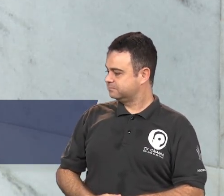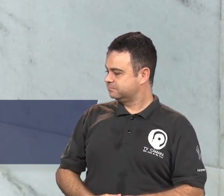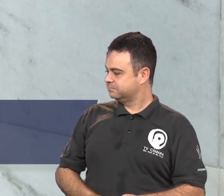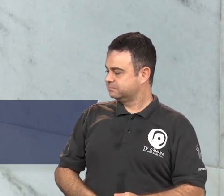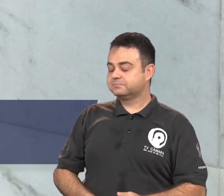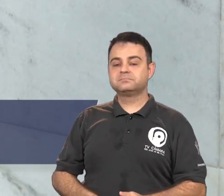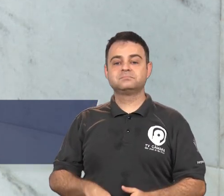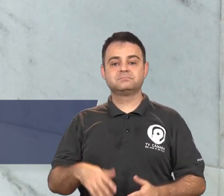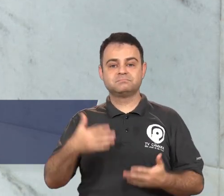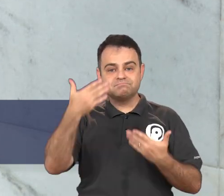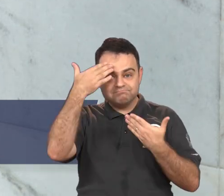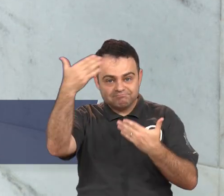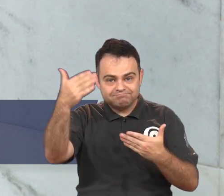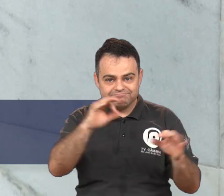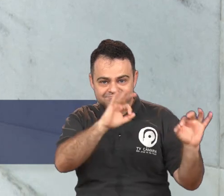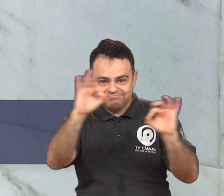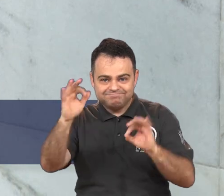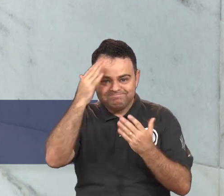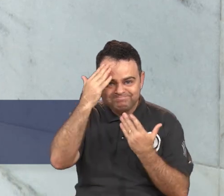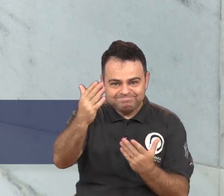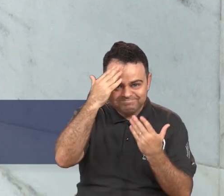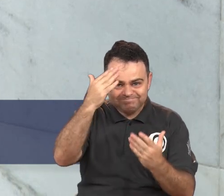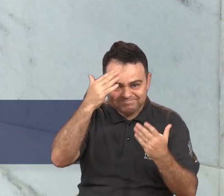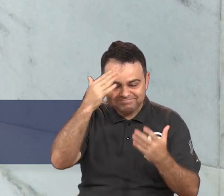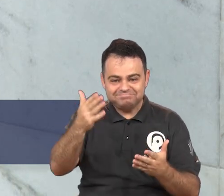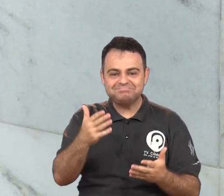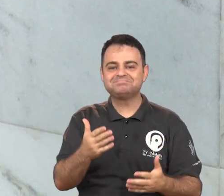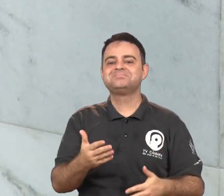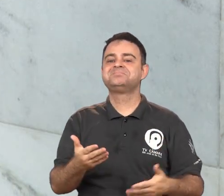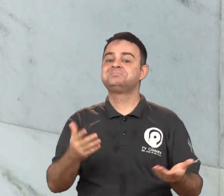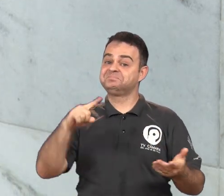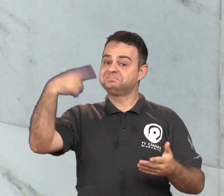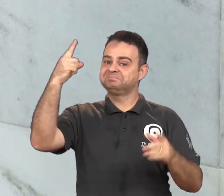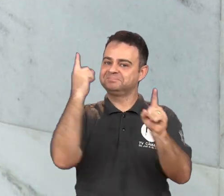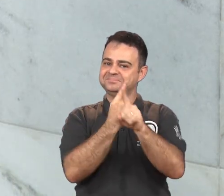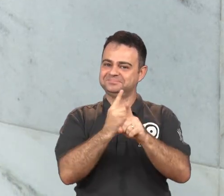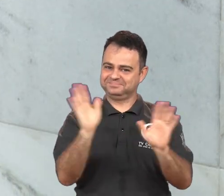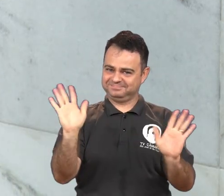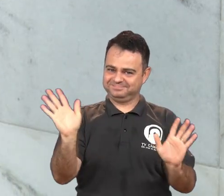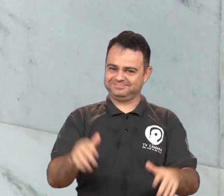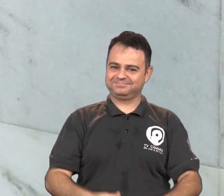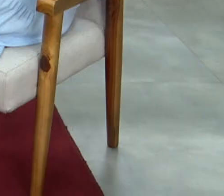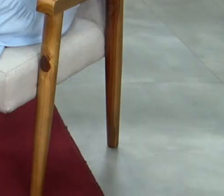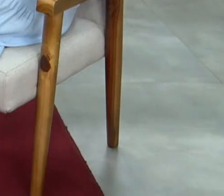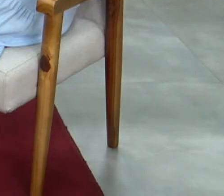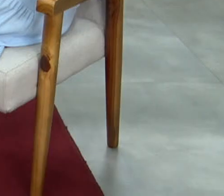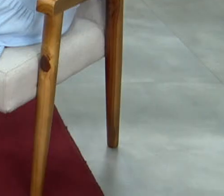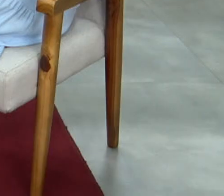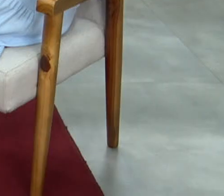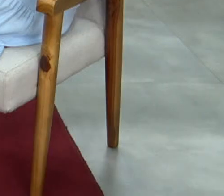3214-7756. Muito obrigada pela companhia, muito obrigada pela audiência e até o próximo programa.